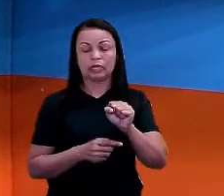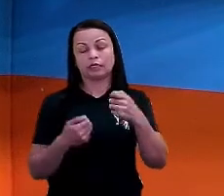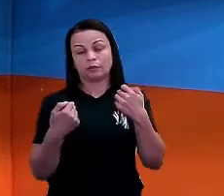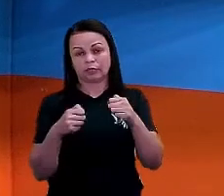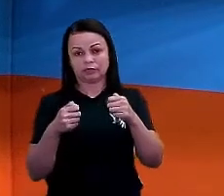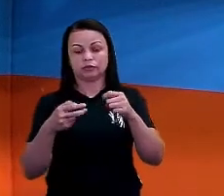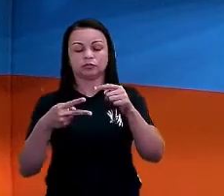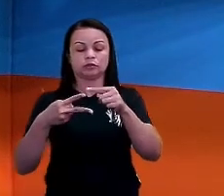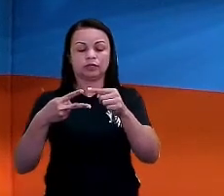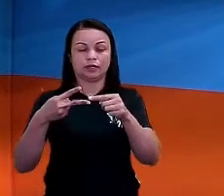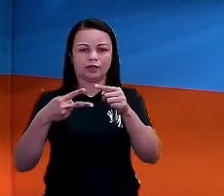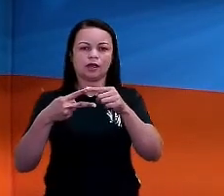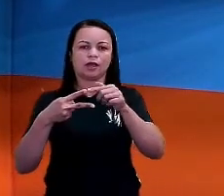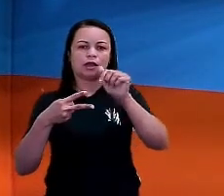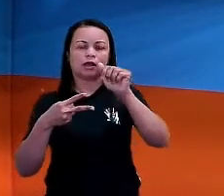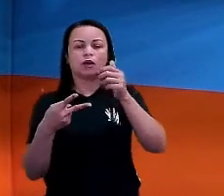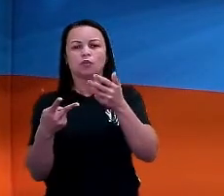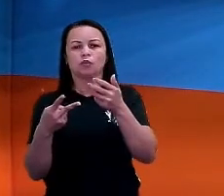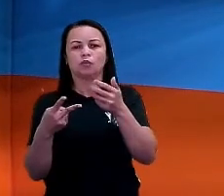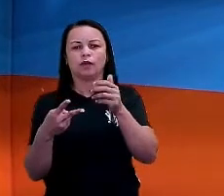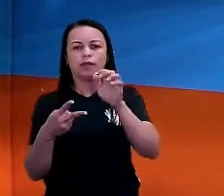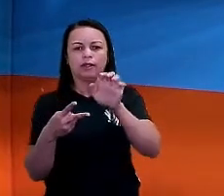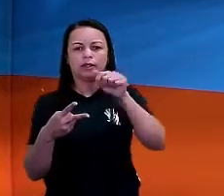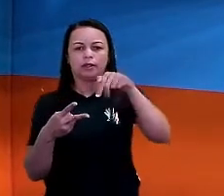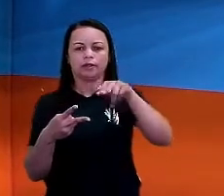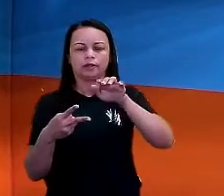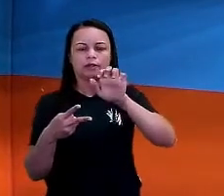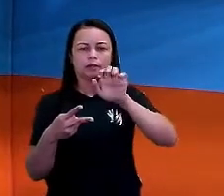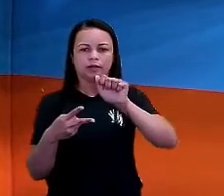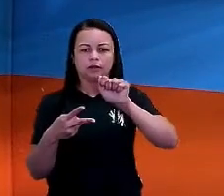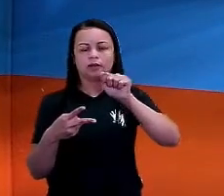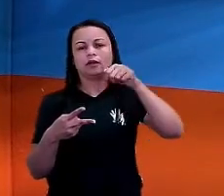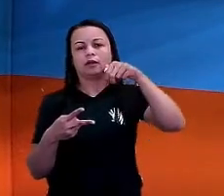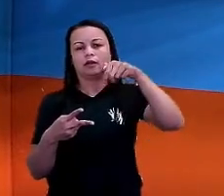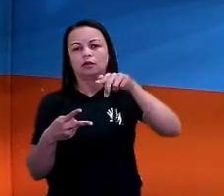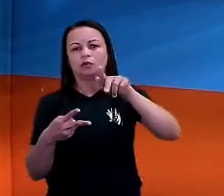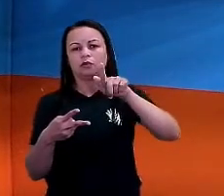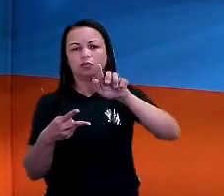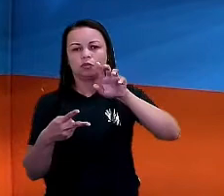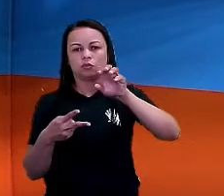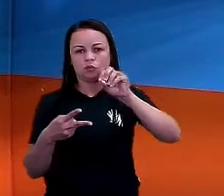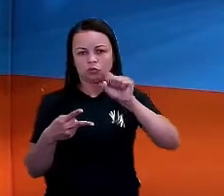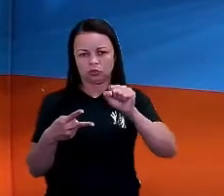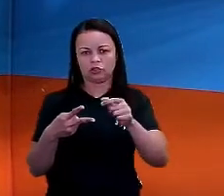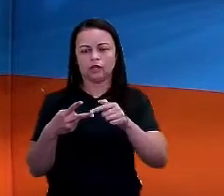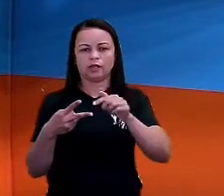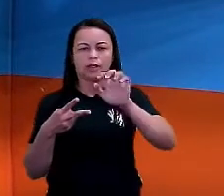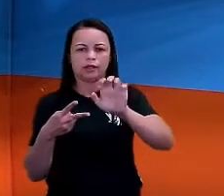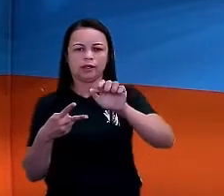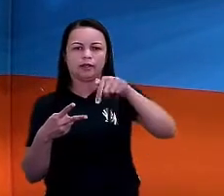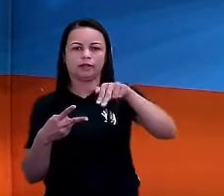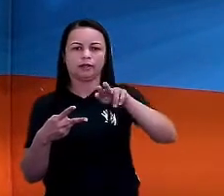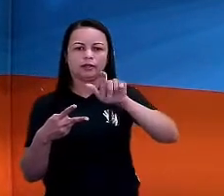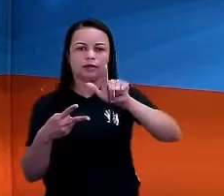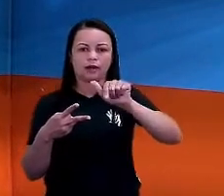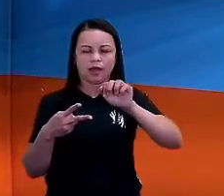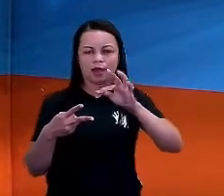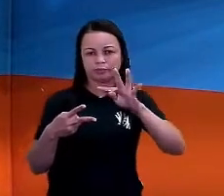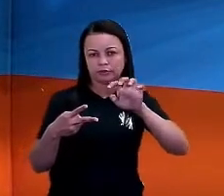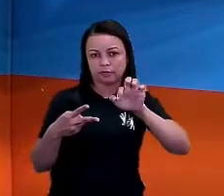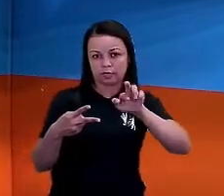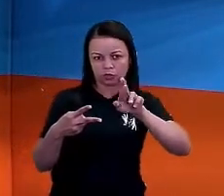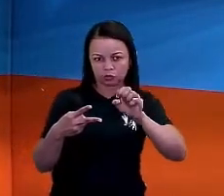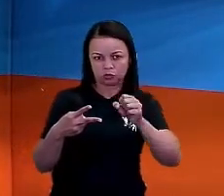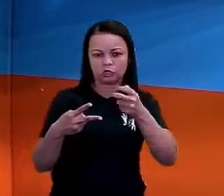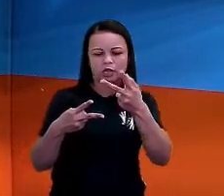É importante que ele tenha as medidas dos lados iguais, né? E as medidas dos ângulos iguais. Então,